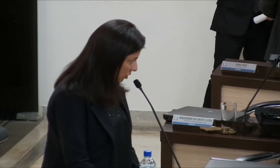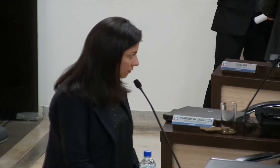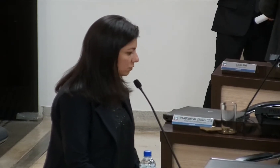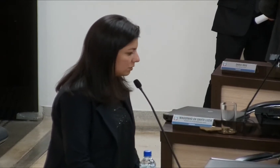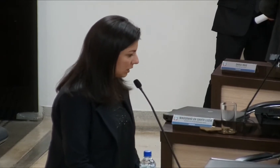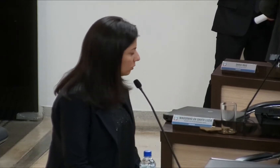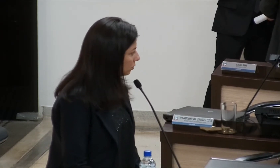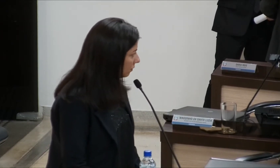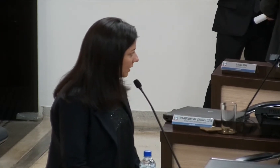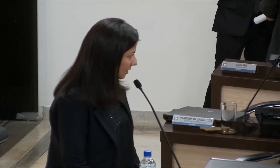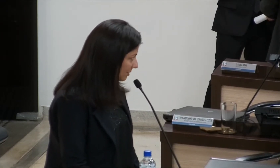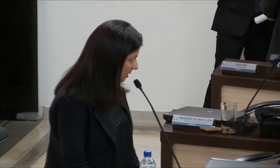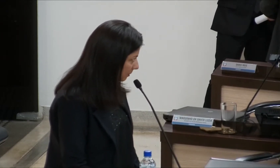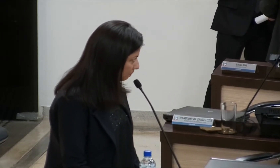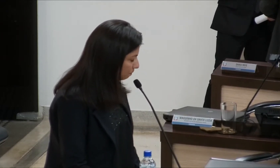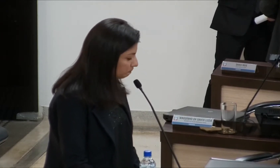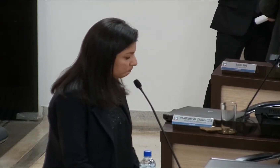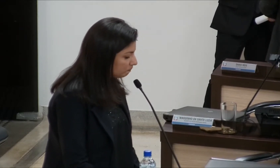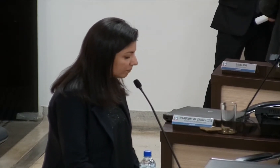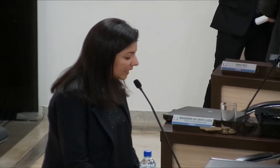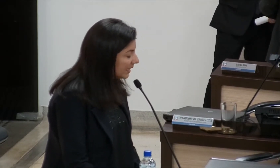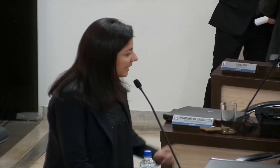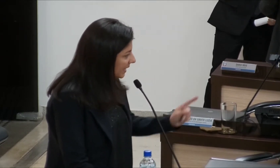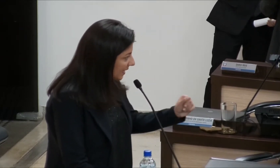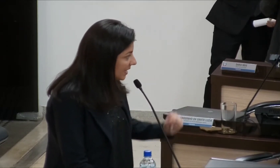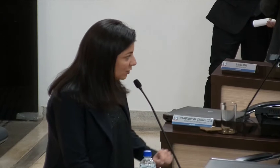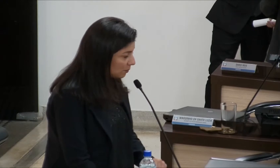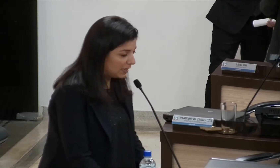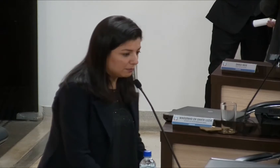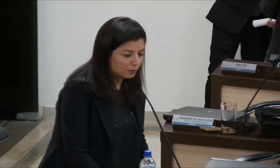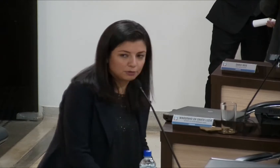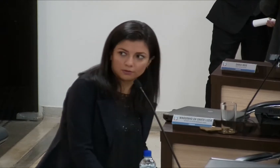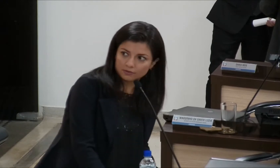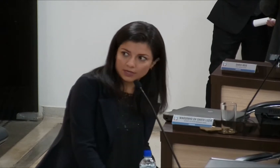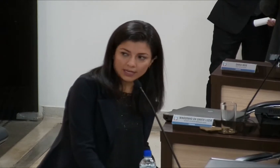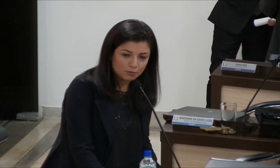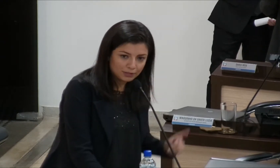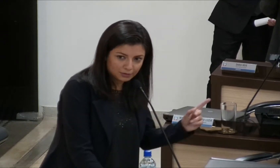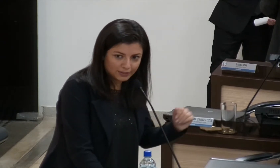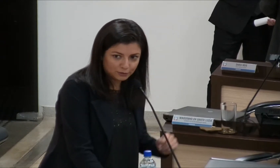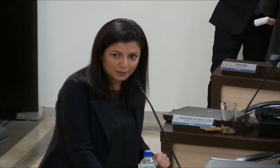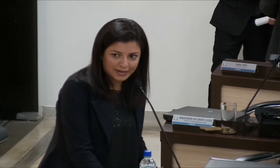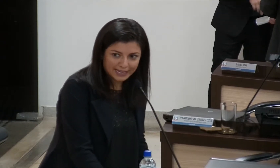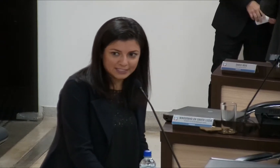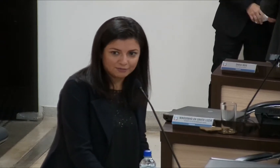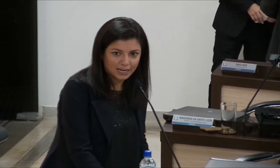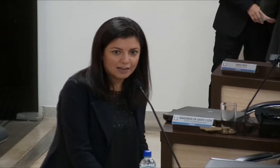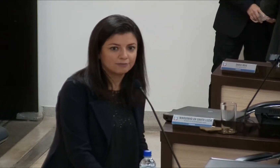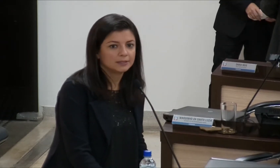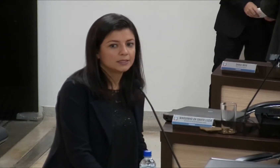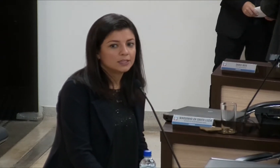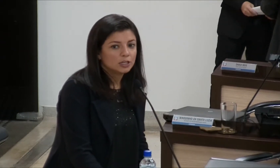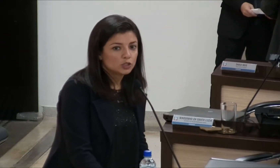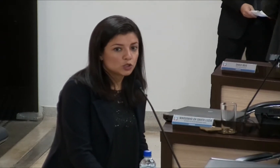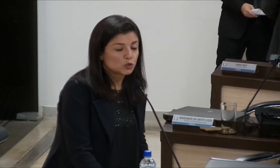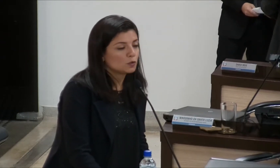de motivos do estatuto vem trazer. E isso me lembrou, enquanto a vereadora Maraísa